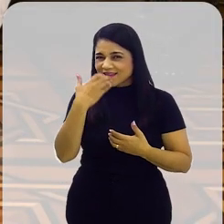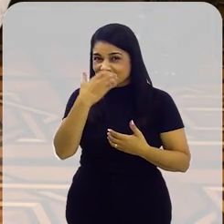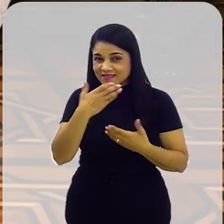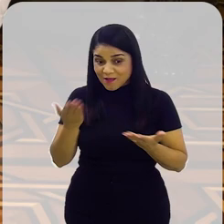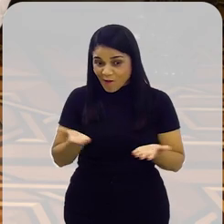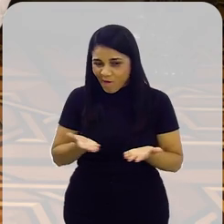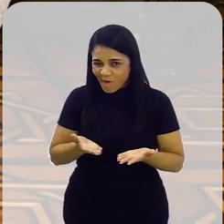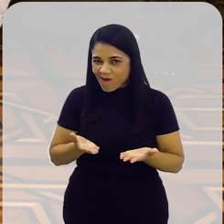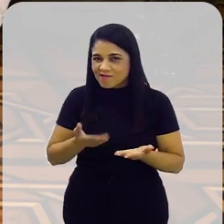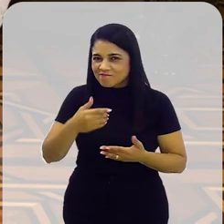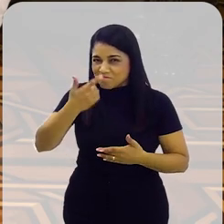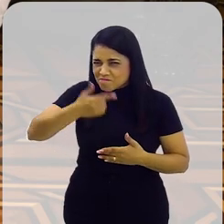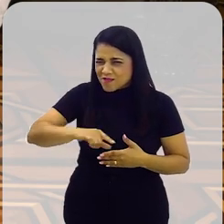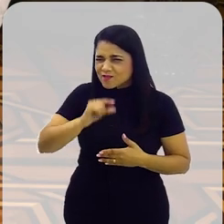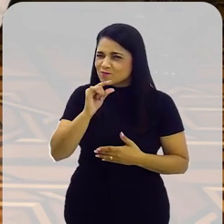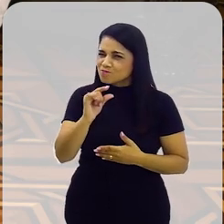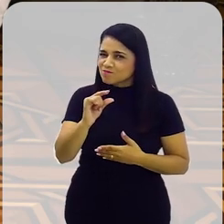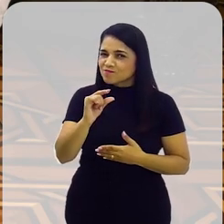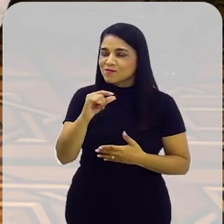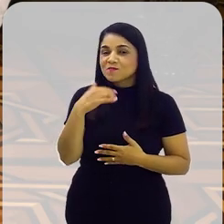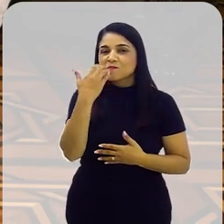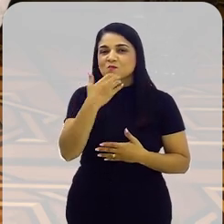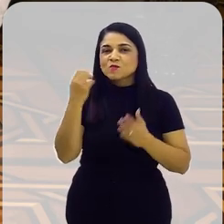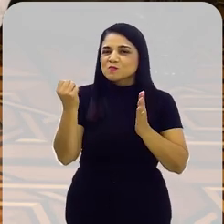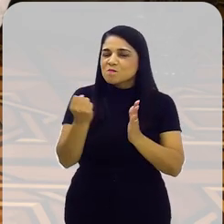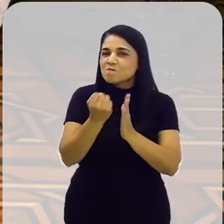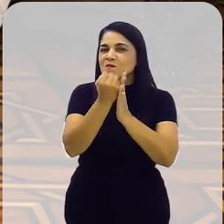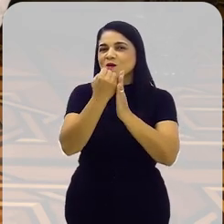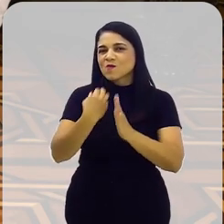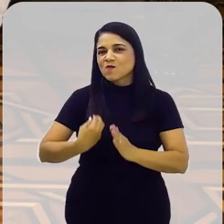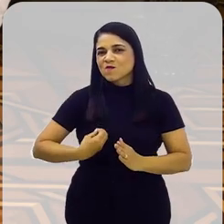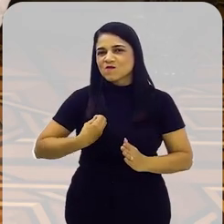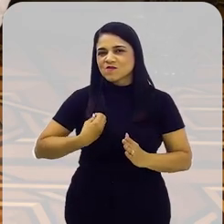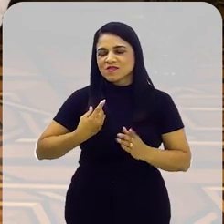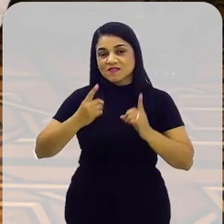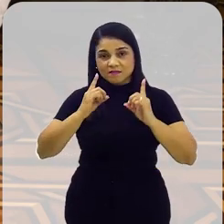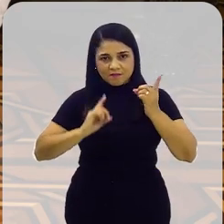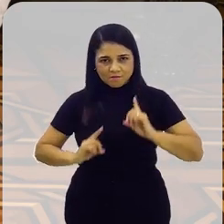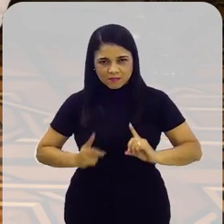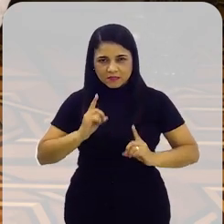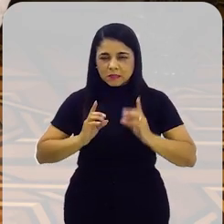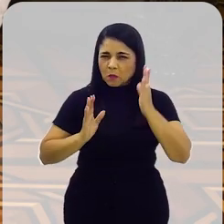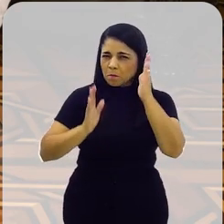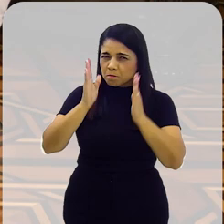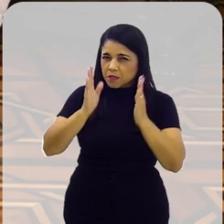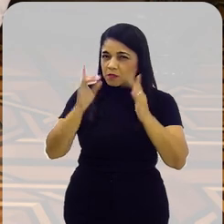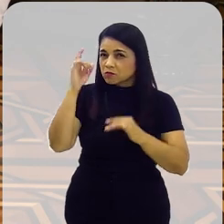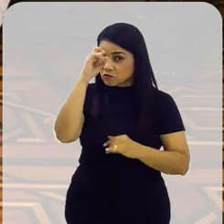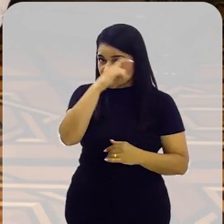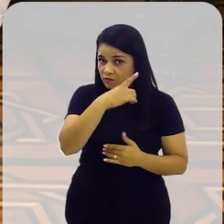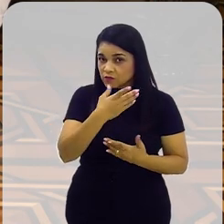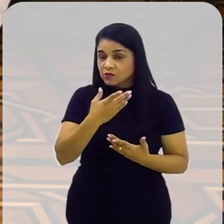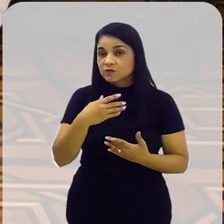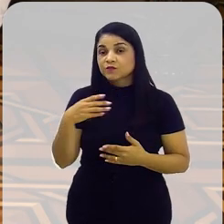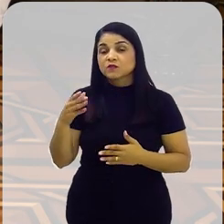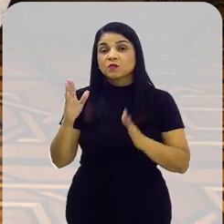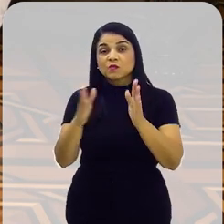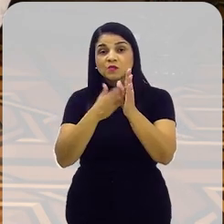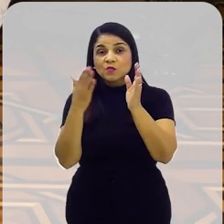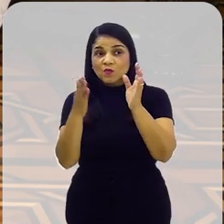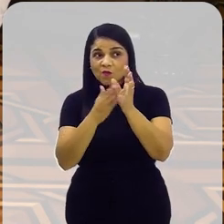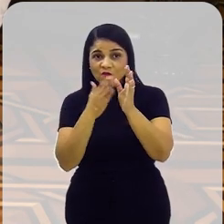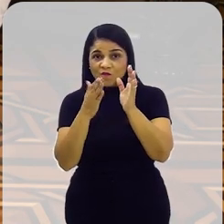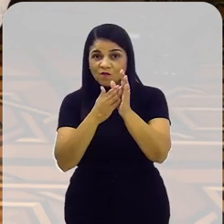pedacinho. Já canta agora? É só um pedacinho de uma música que tenha marcado nessa sua depressão, nesse seu momento turbulento. Tem um